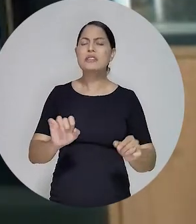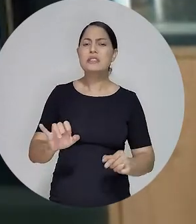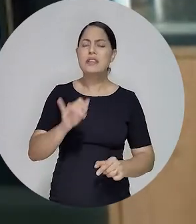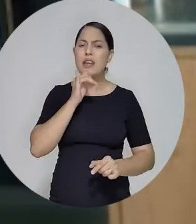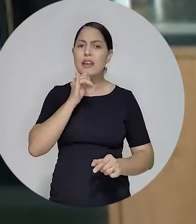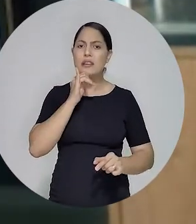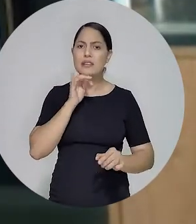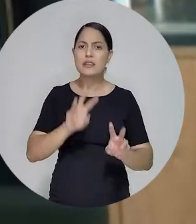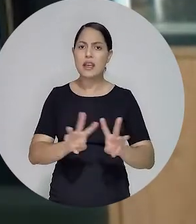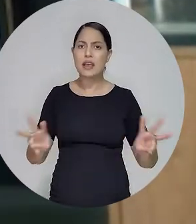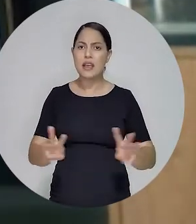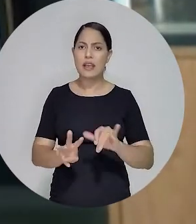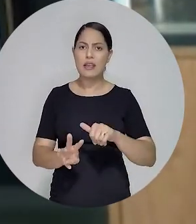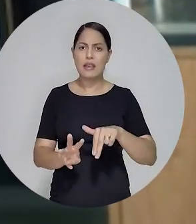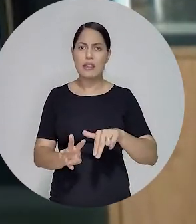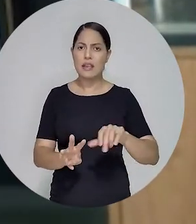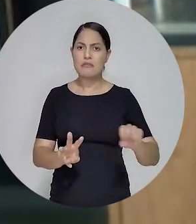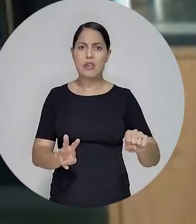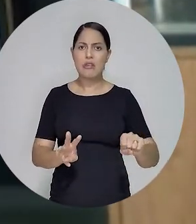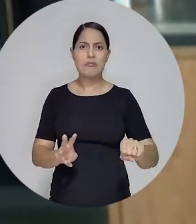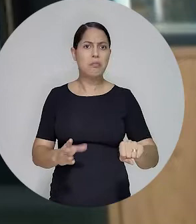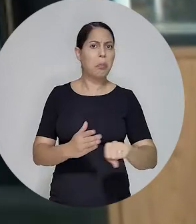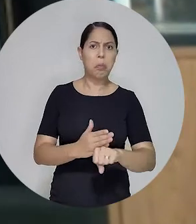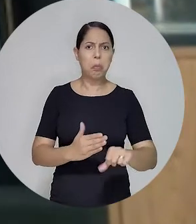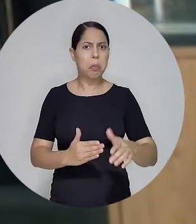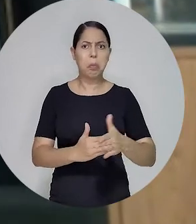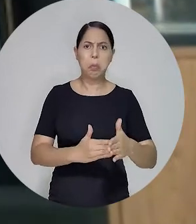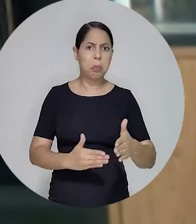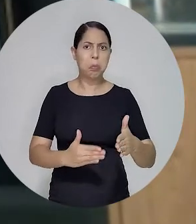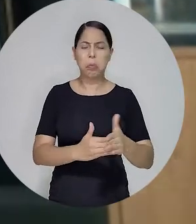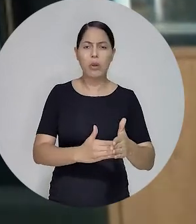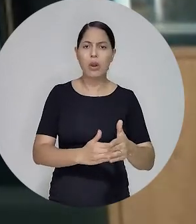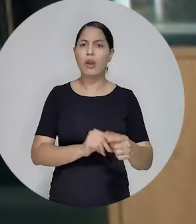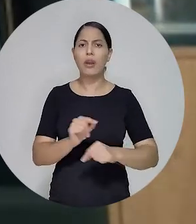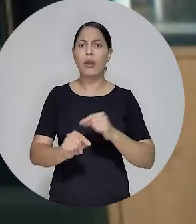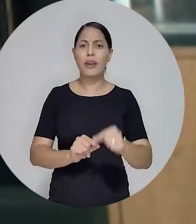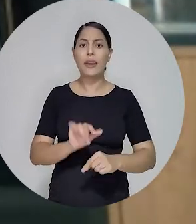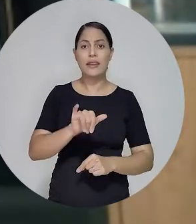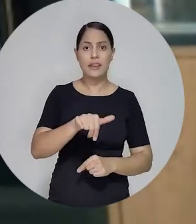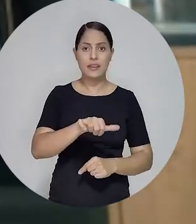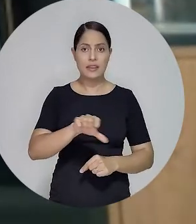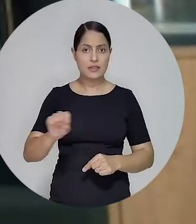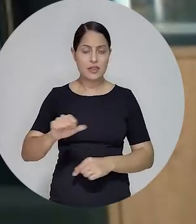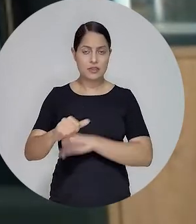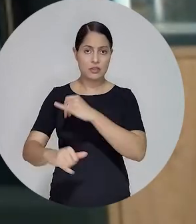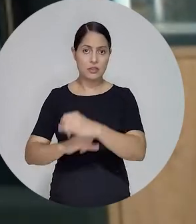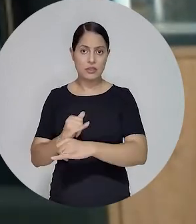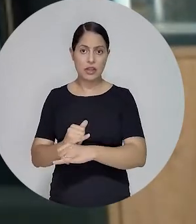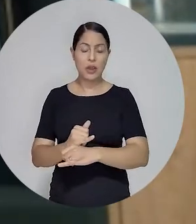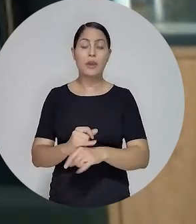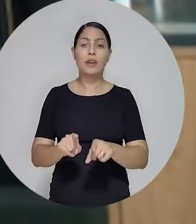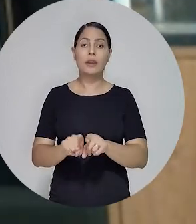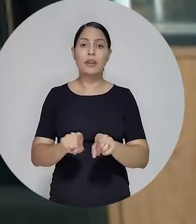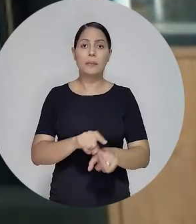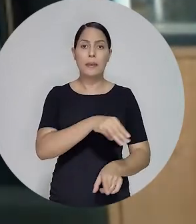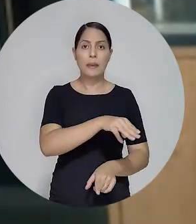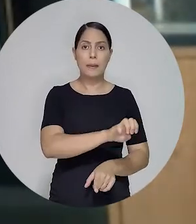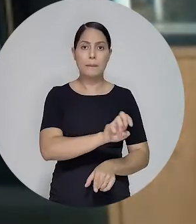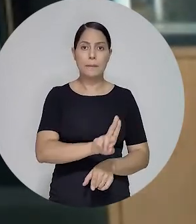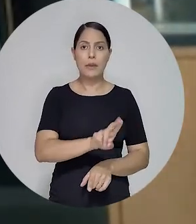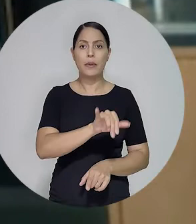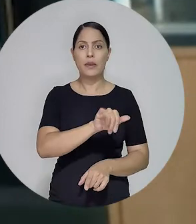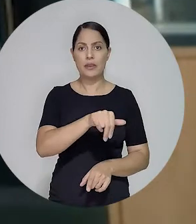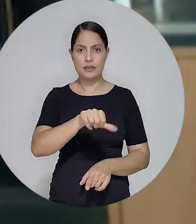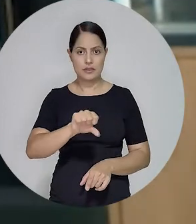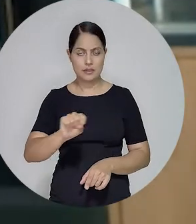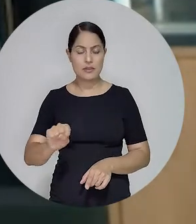dos prazos quando houver a indisponibilidade dos sistemas do INSS, o INSS Digital e o Meu INSS. Isso é um pleito da